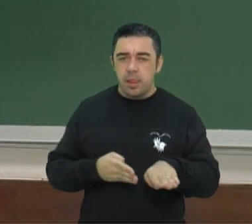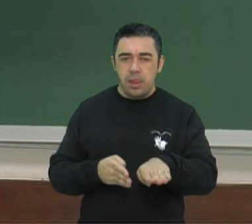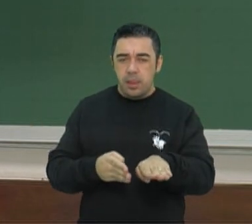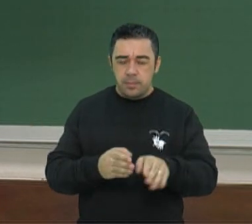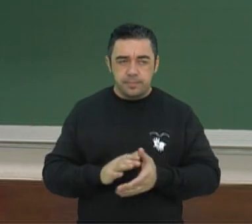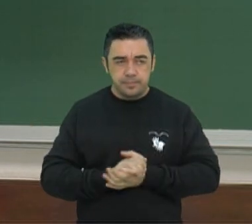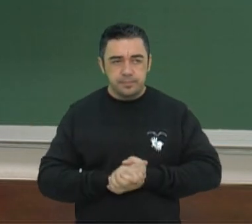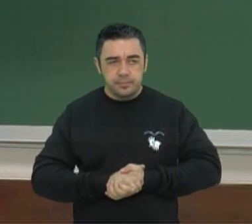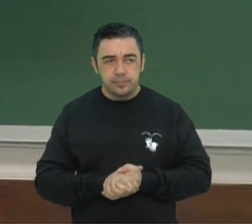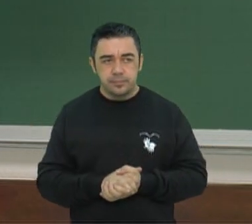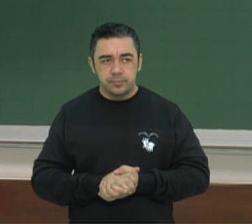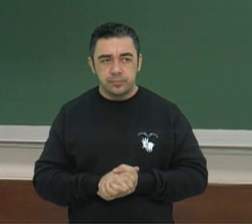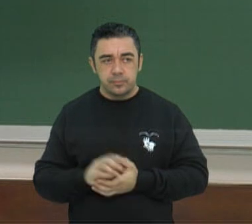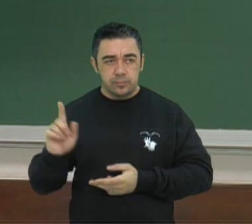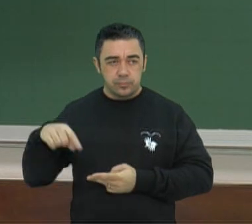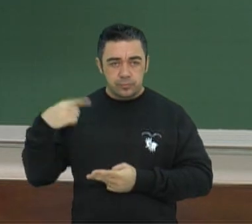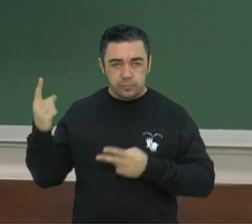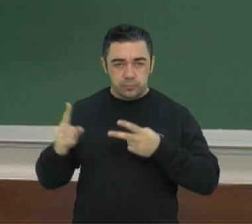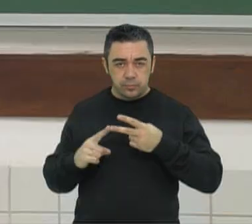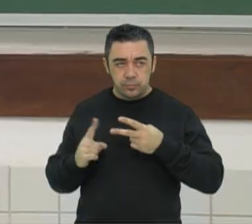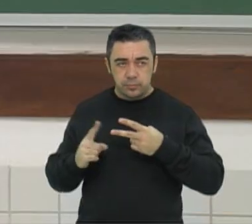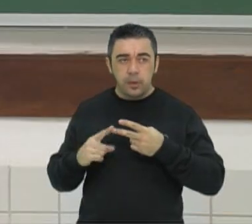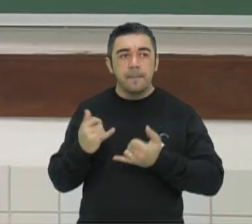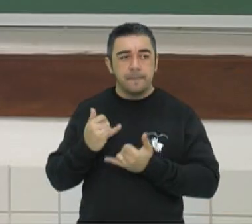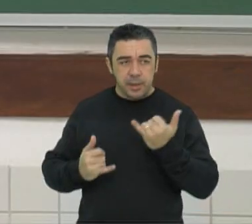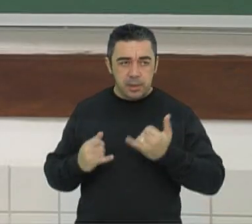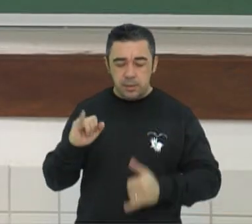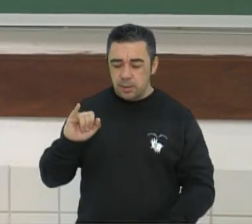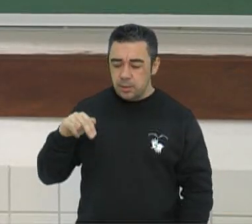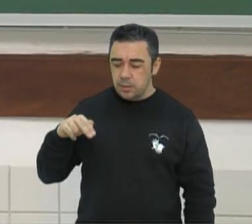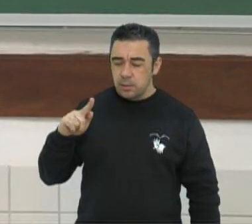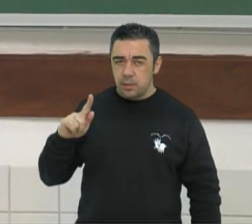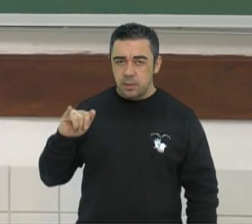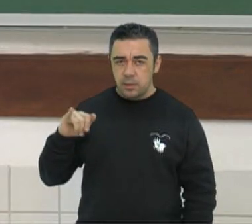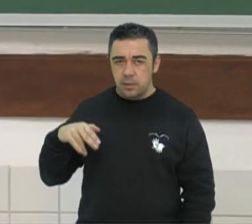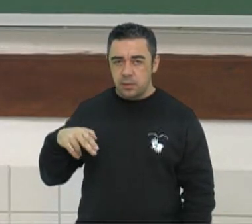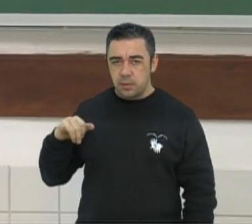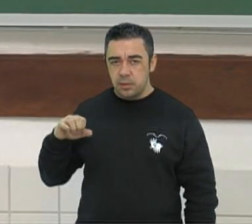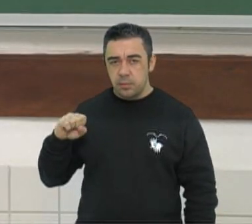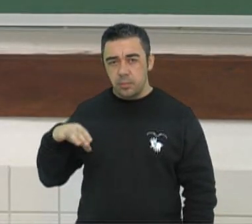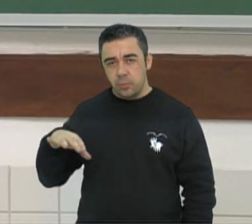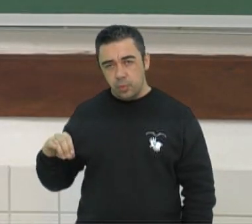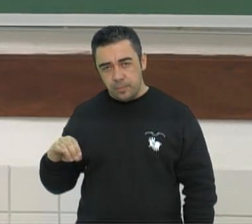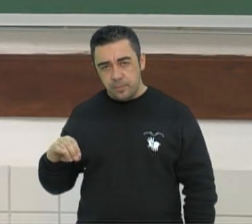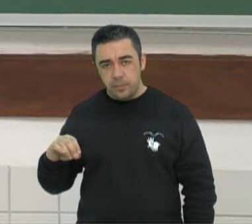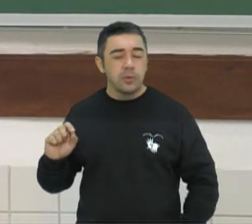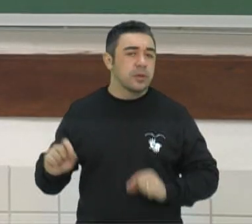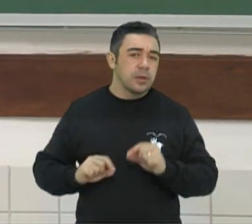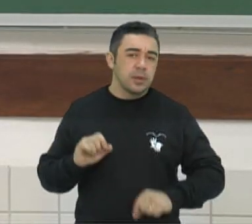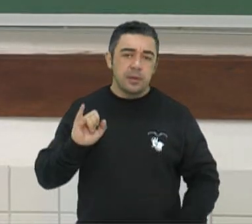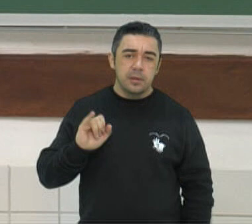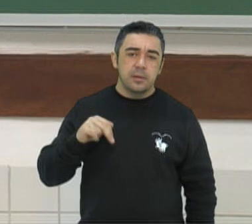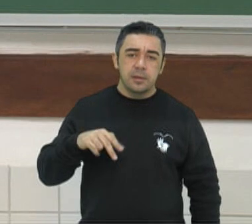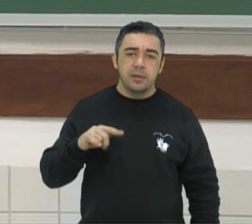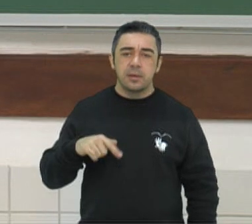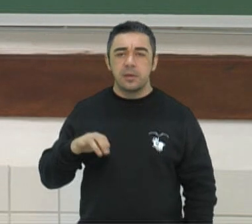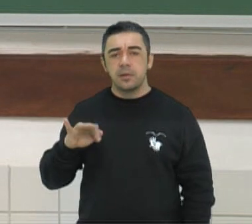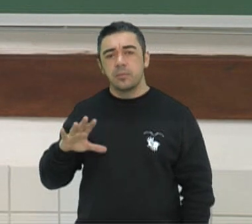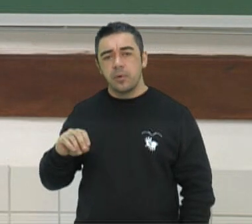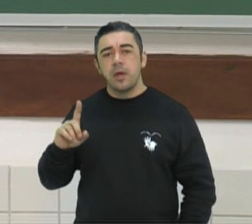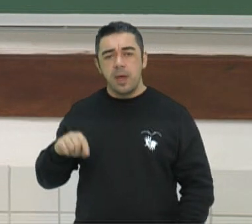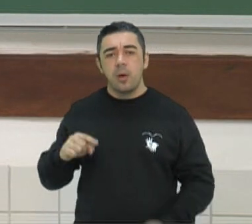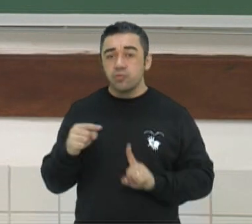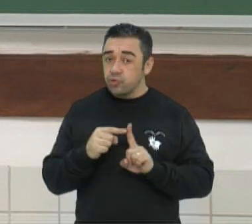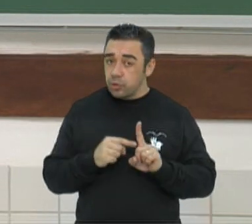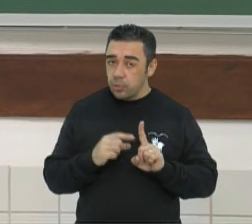tubarão. Próximo exemplo, parecido também, o inquilinismo. Tem alguns livros que falam, inclusive, que o inquilinismo é um tipo de